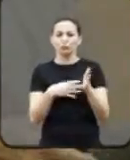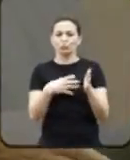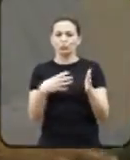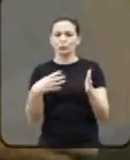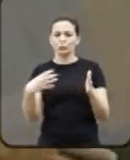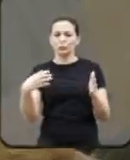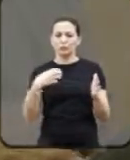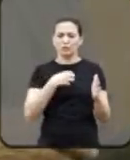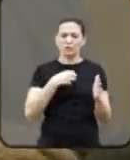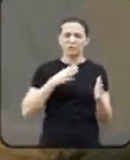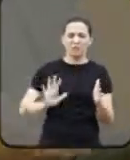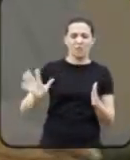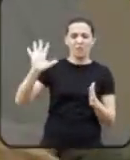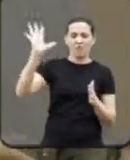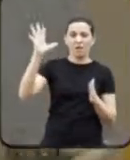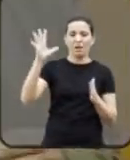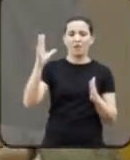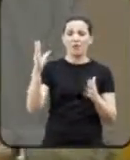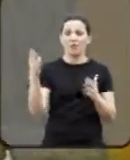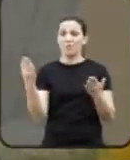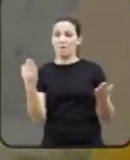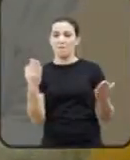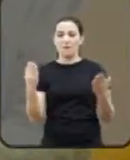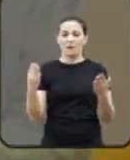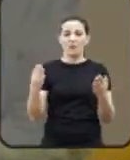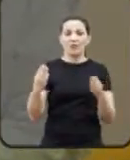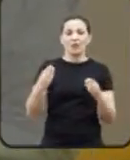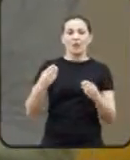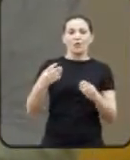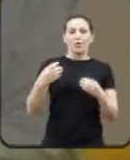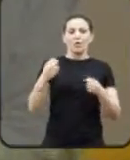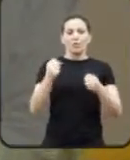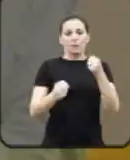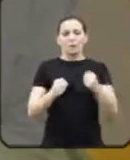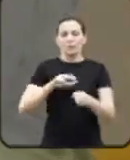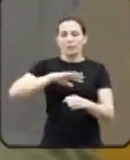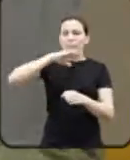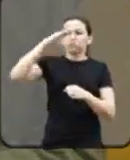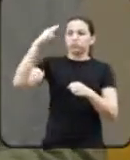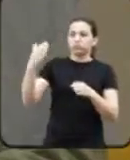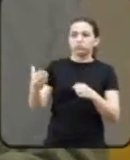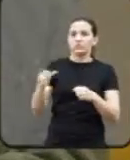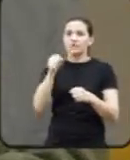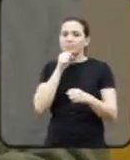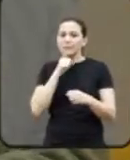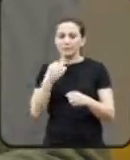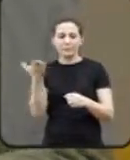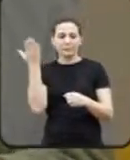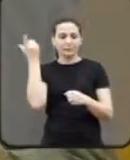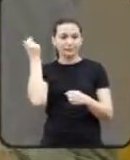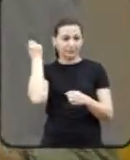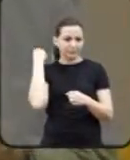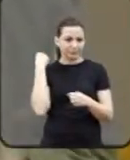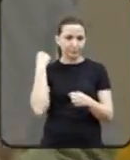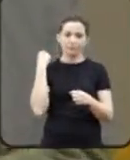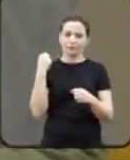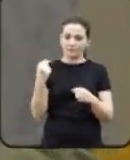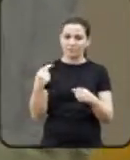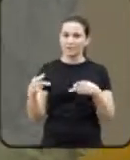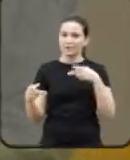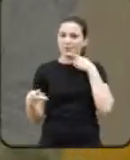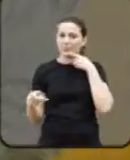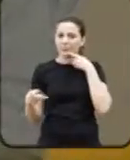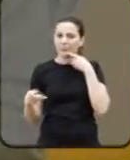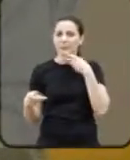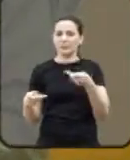Um carro último tipo, valioso, com um fusquinha, com uma coisinha que a Câmara pode até, e eu espero que não descambe, para o